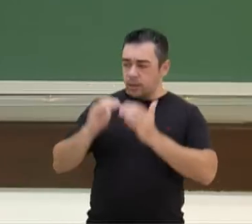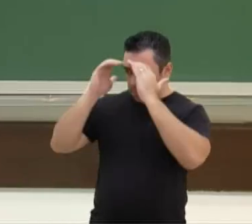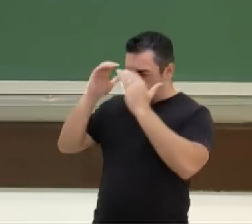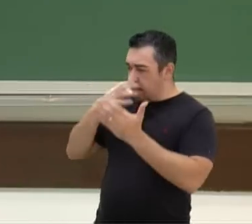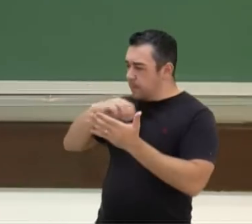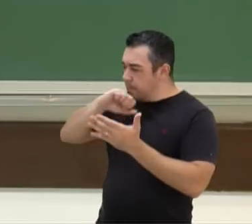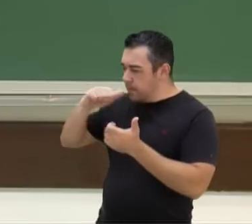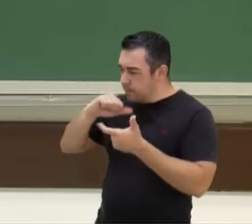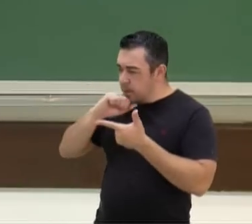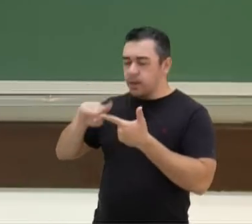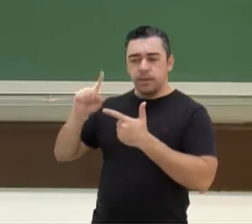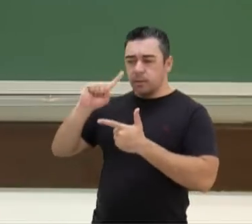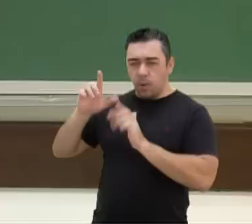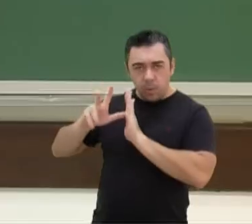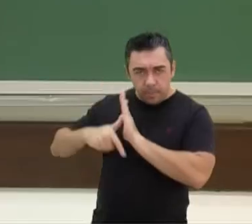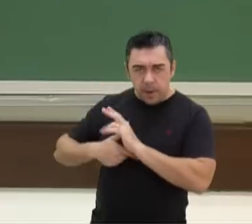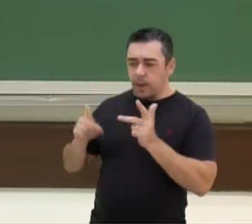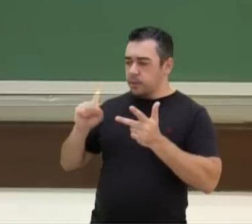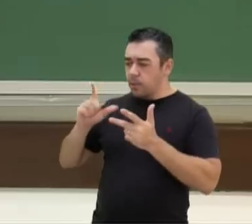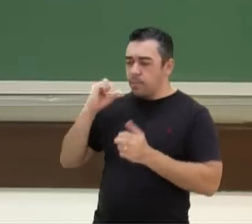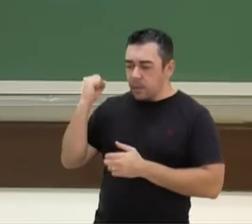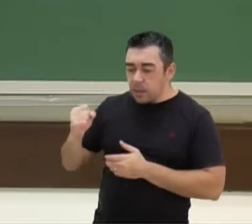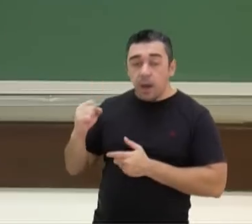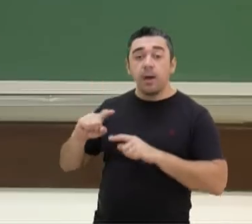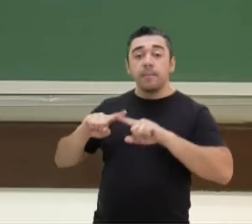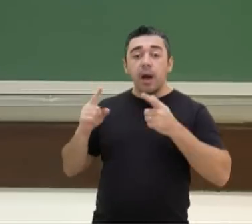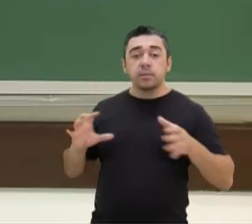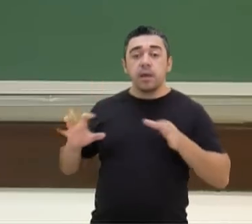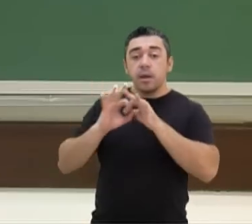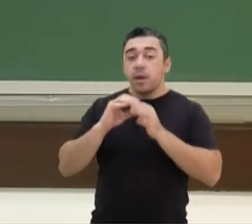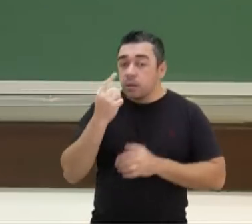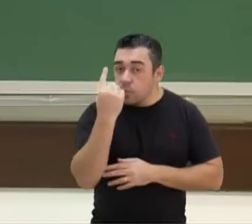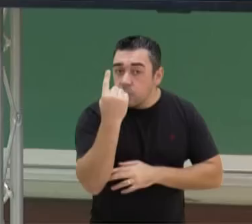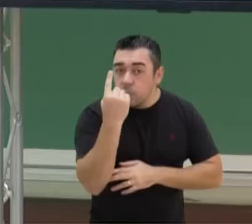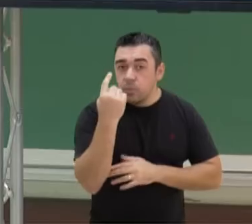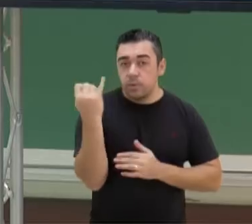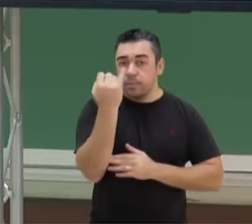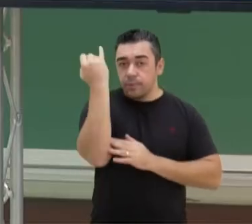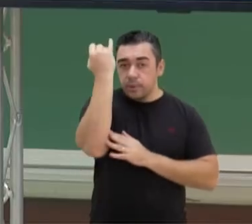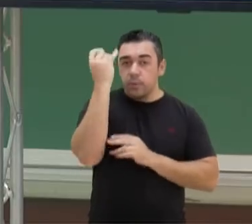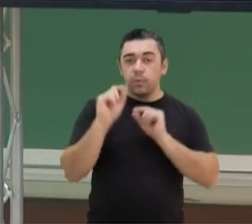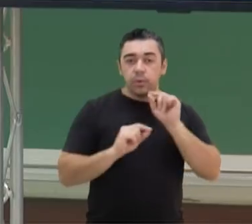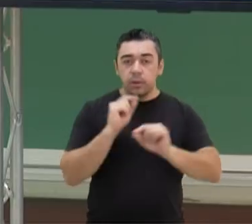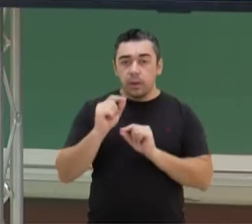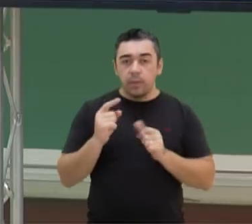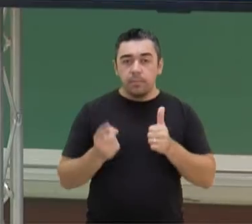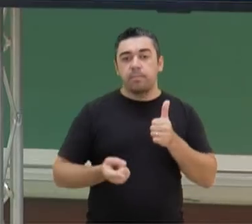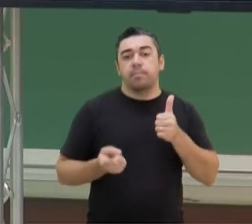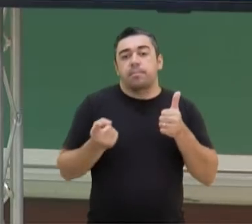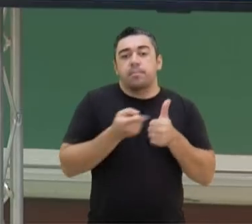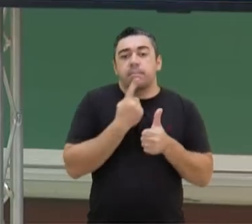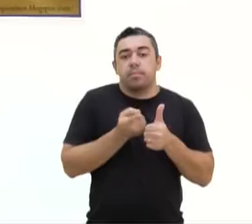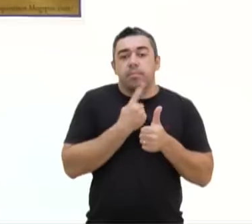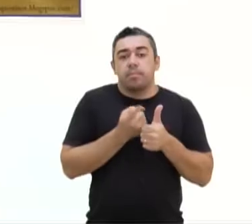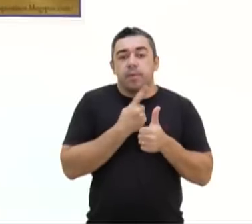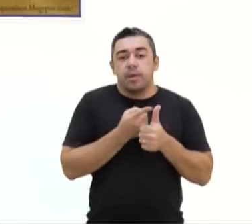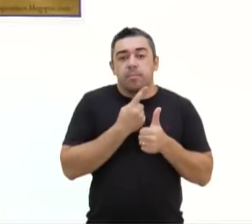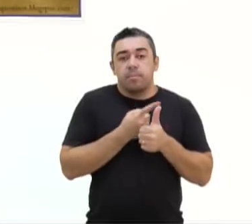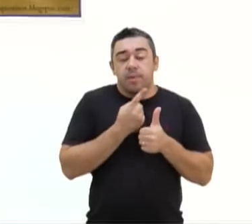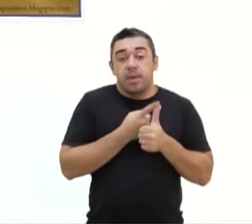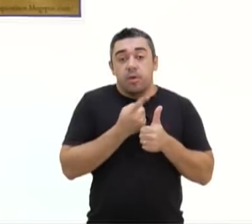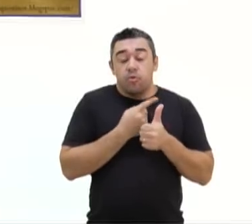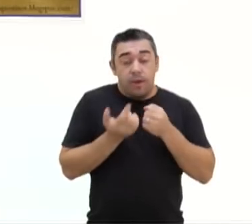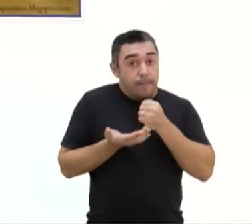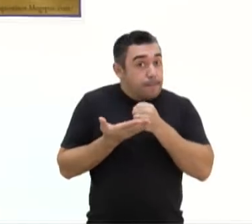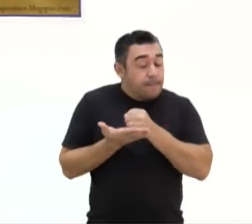não roubar, não matar, mas todos eles estão ligados a um muito importante. O primeiro dos 10 mandamentos tornou-se a